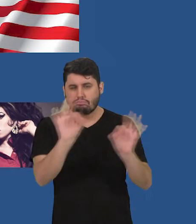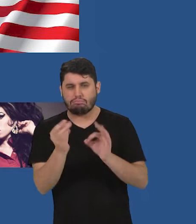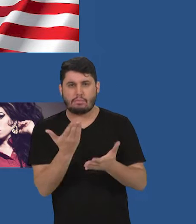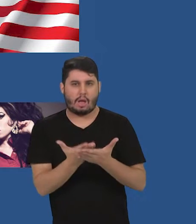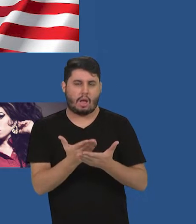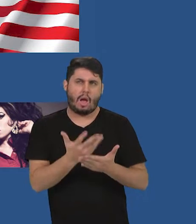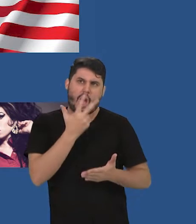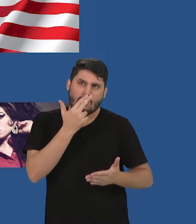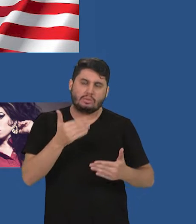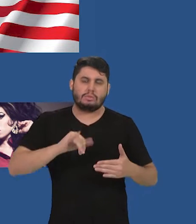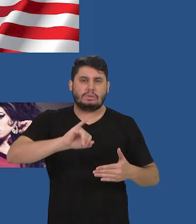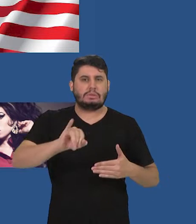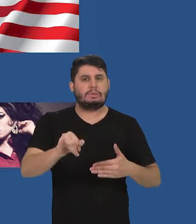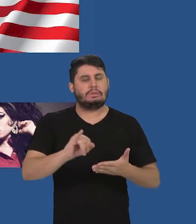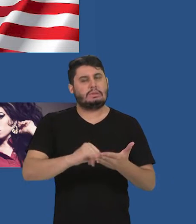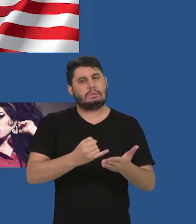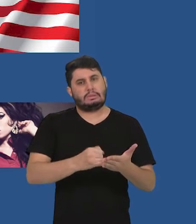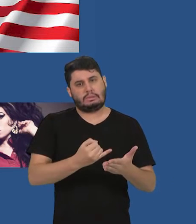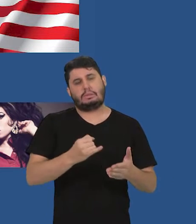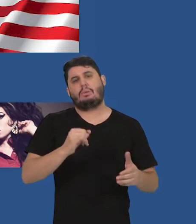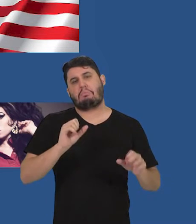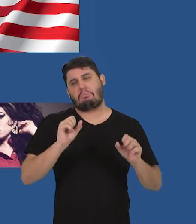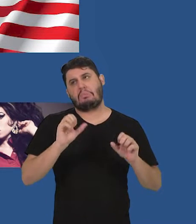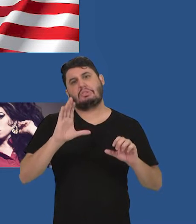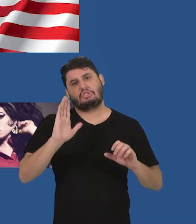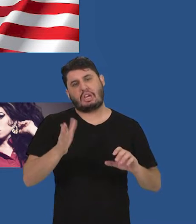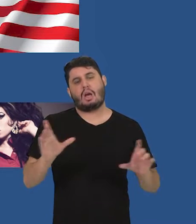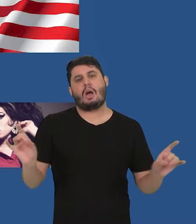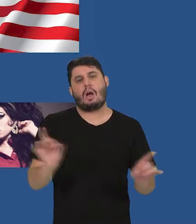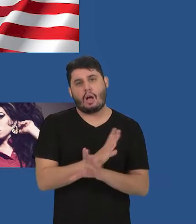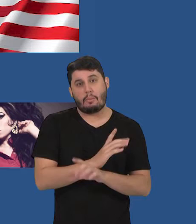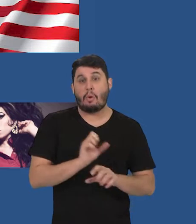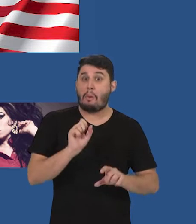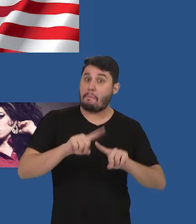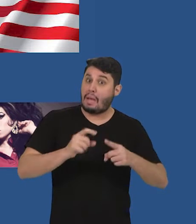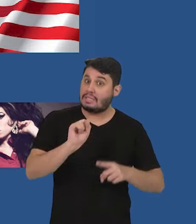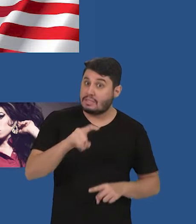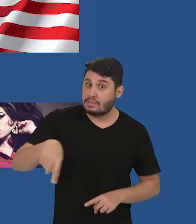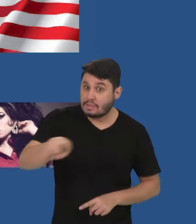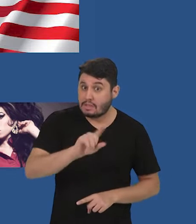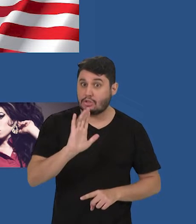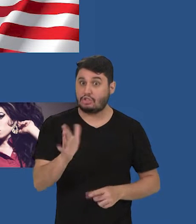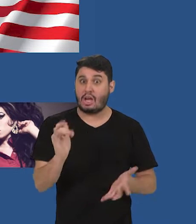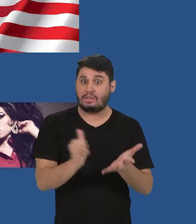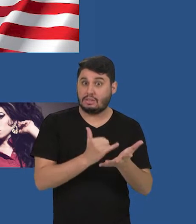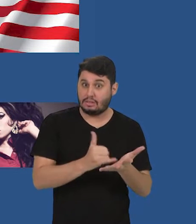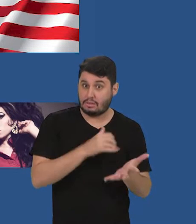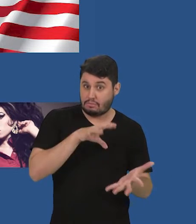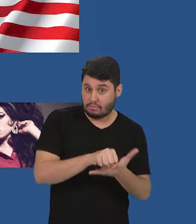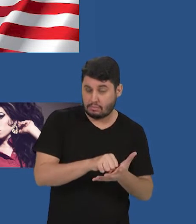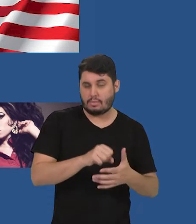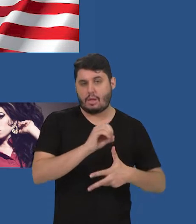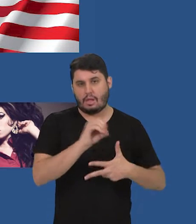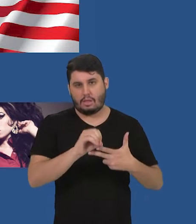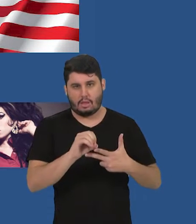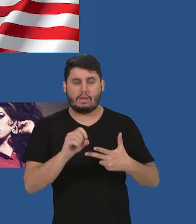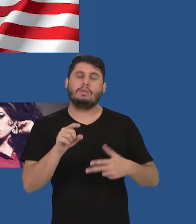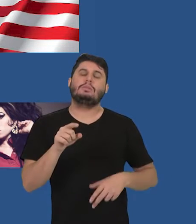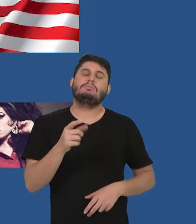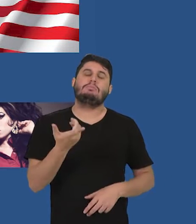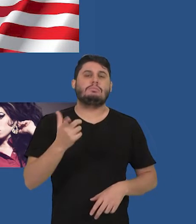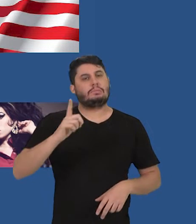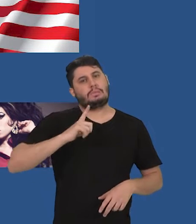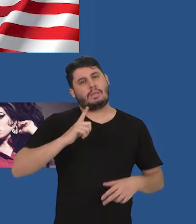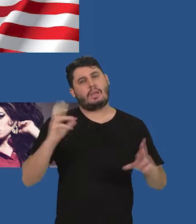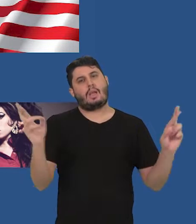aula, as inscrições do Enem devem ter acabado. Há uma possibilidade de adiamento. Mas se você já fez sua inscrição, isso é um gráfico que situa mais ou menos a relação